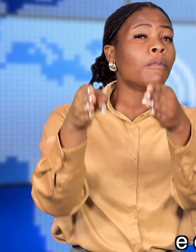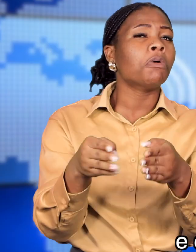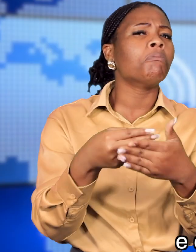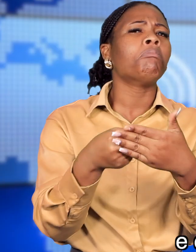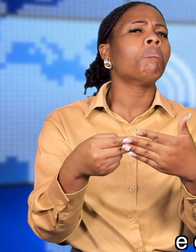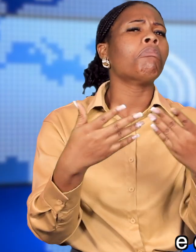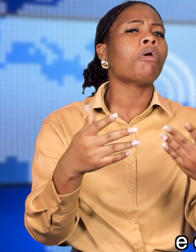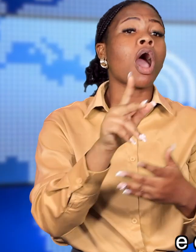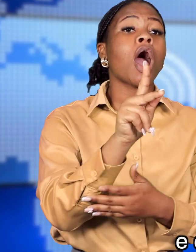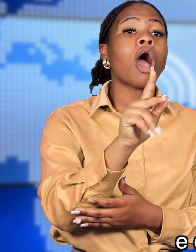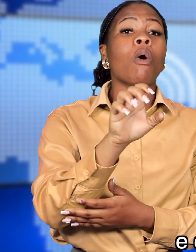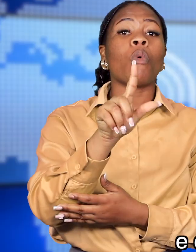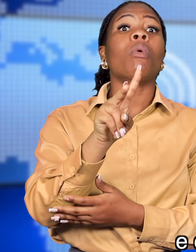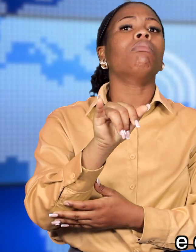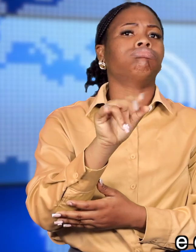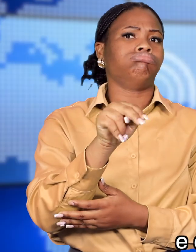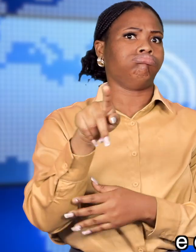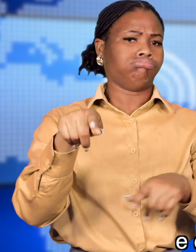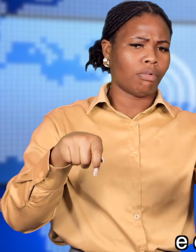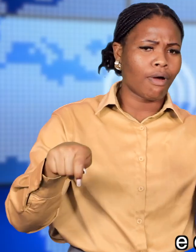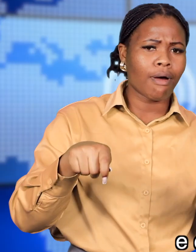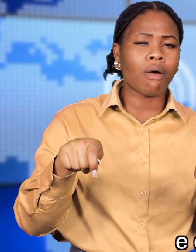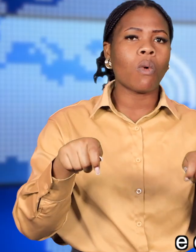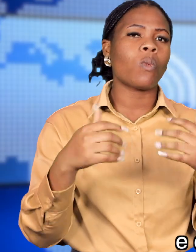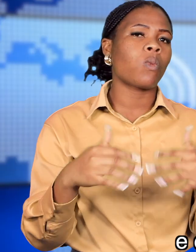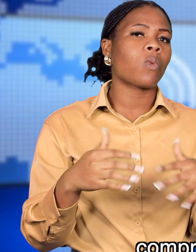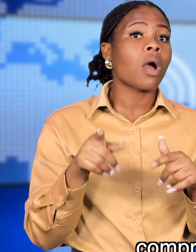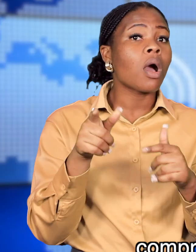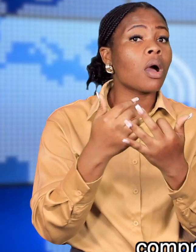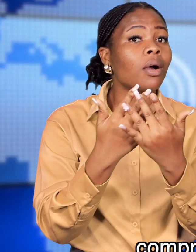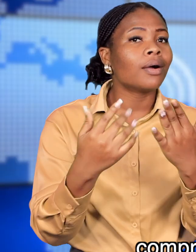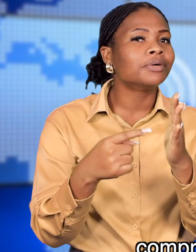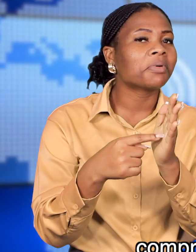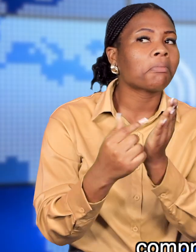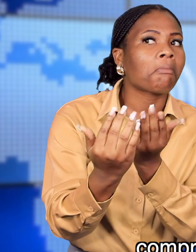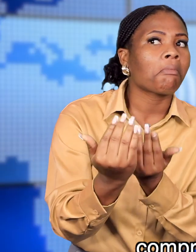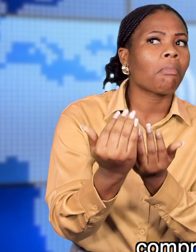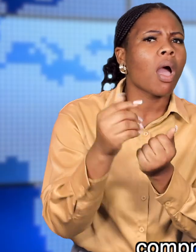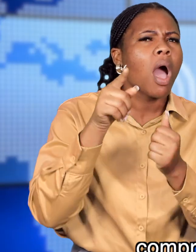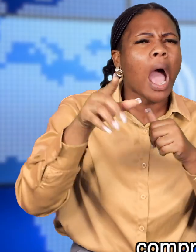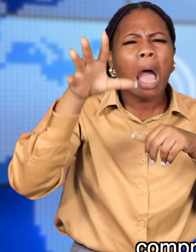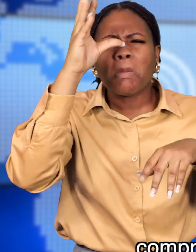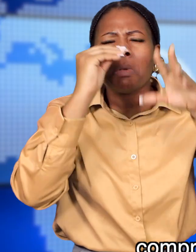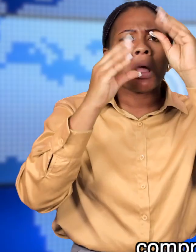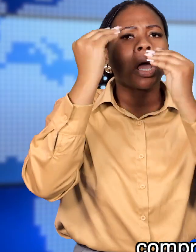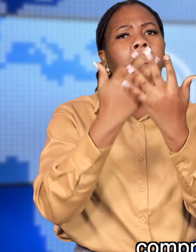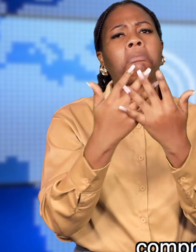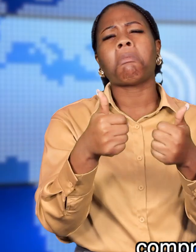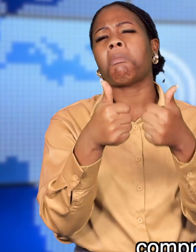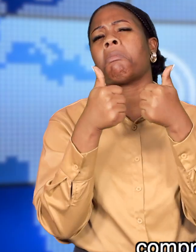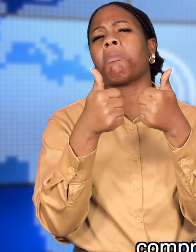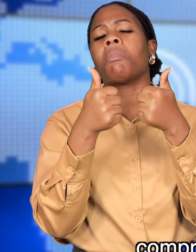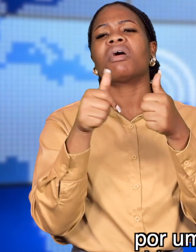Kelvin e esperamos que tenham aprendido muito e que tenham compreendido que precisamos de combater as